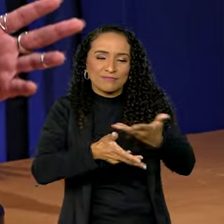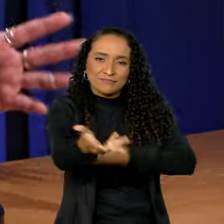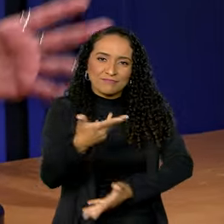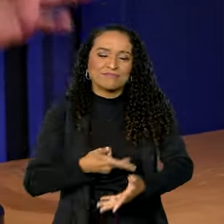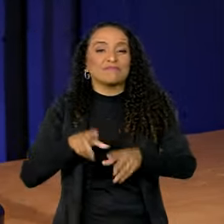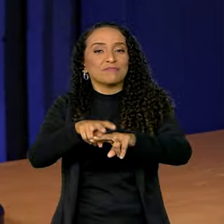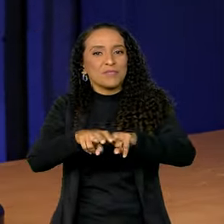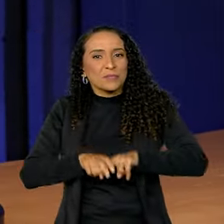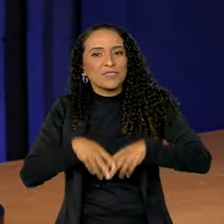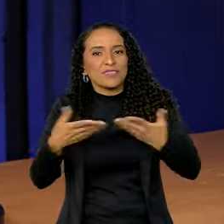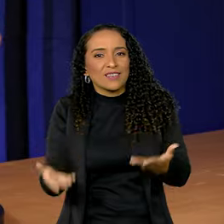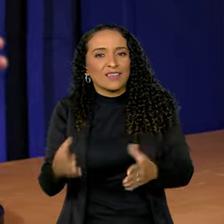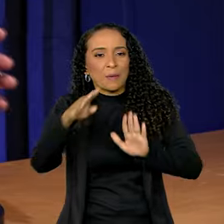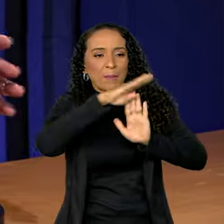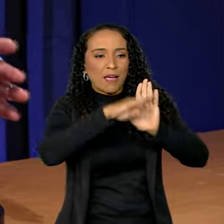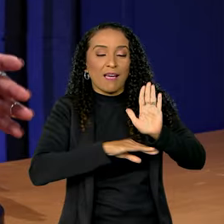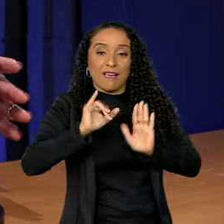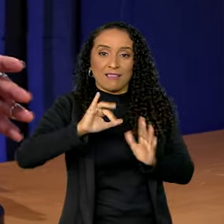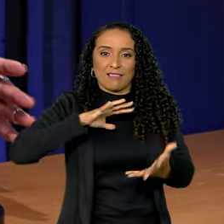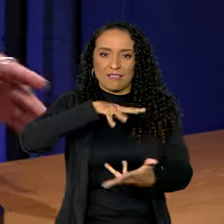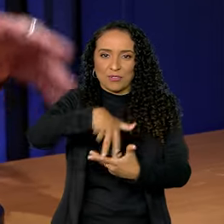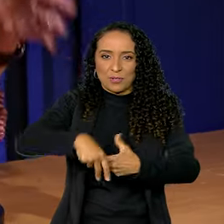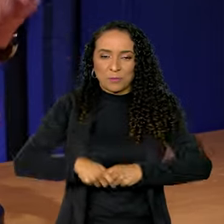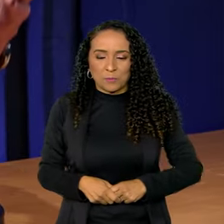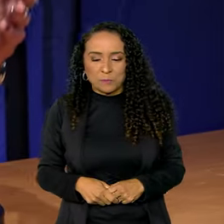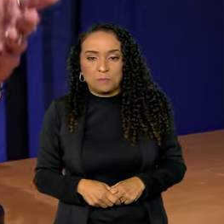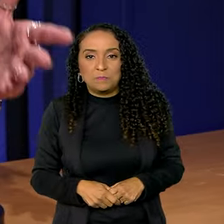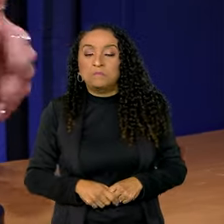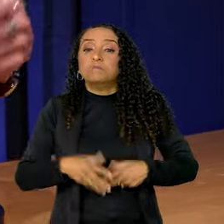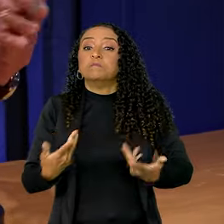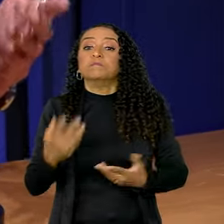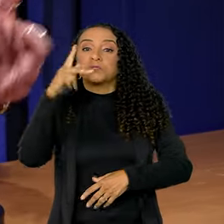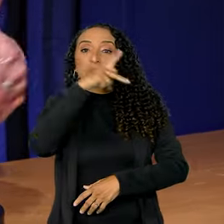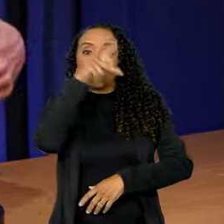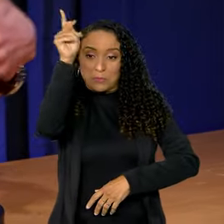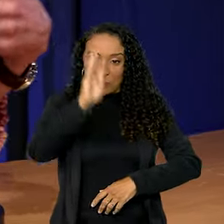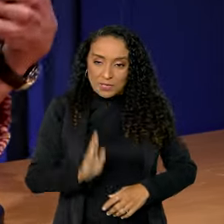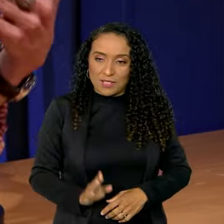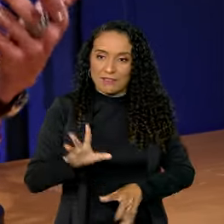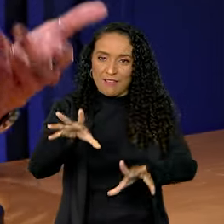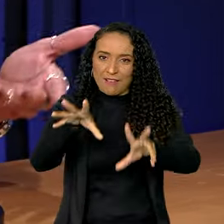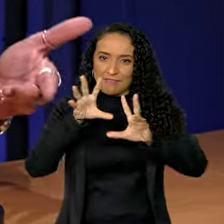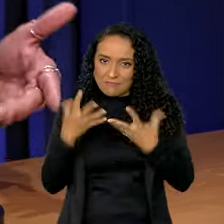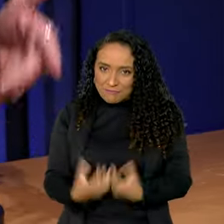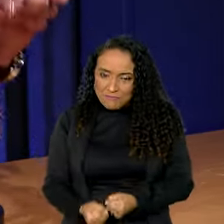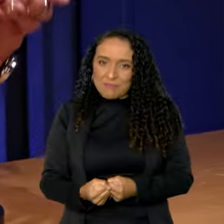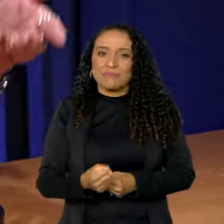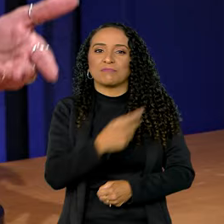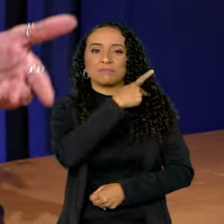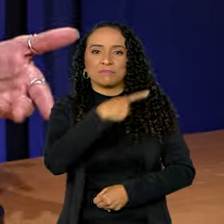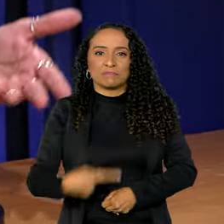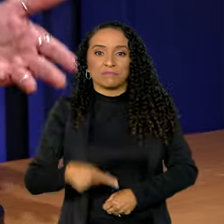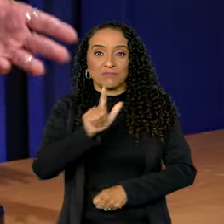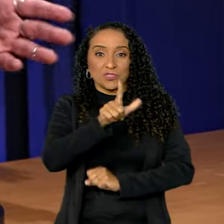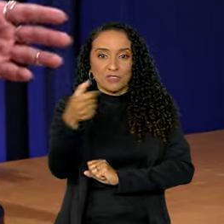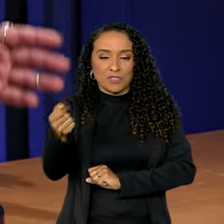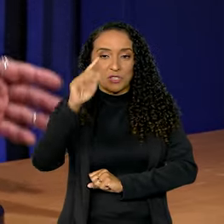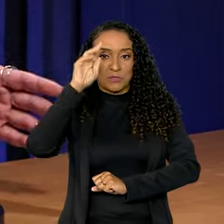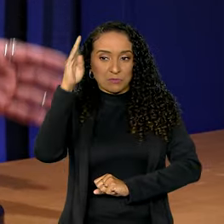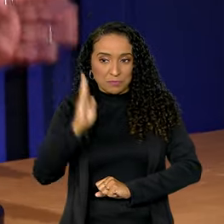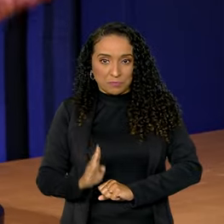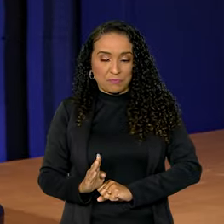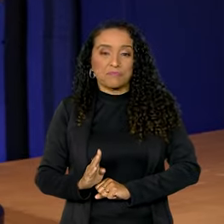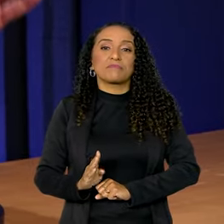mesma forma na agenda internacional quando o Brasil assumiu a presidência do G20 o presidente presente o Lula